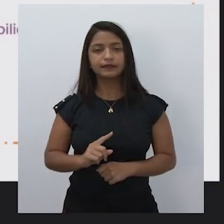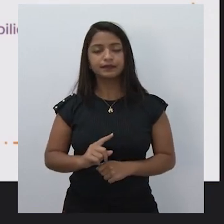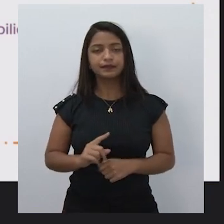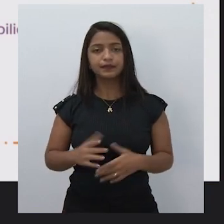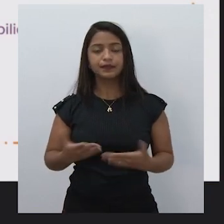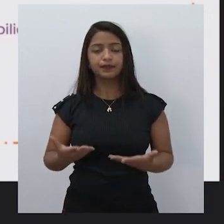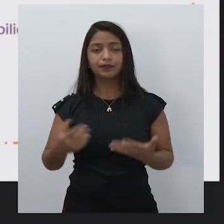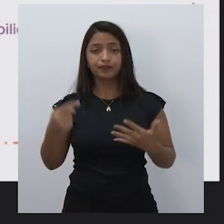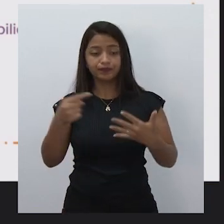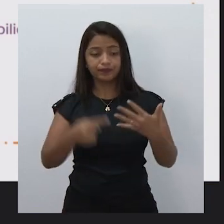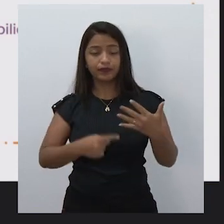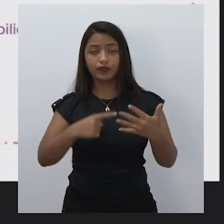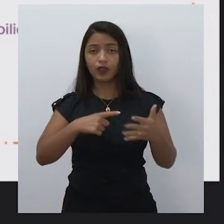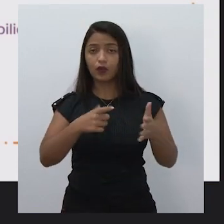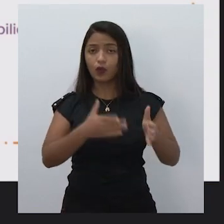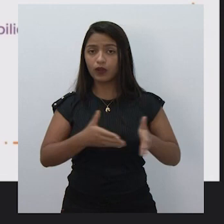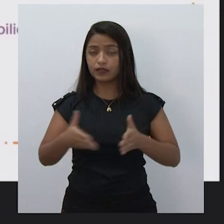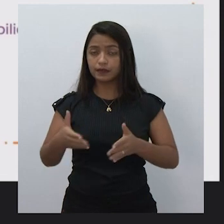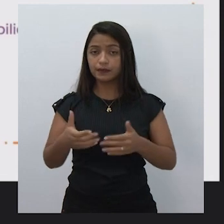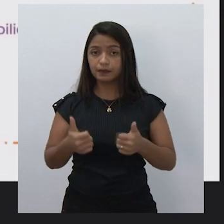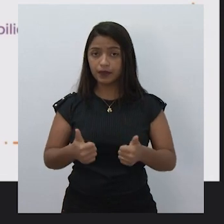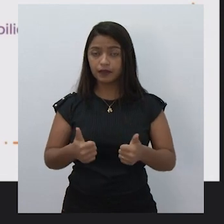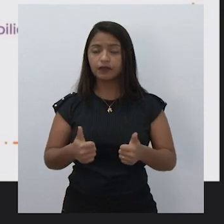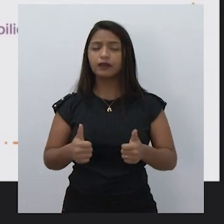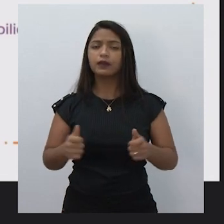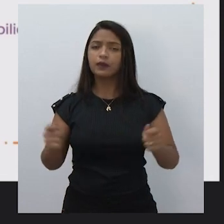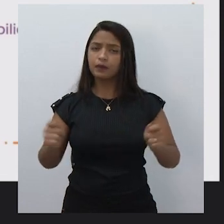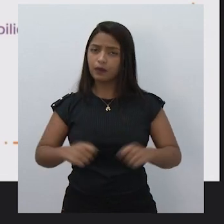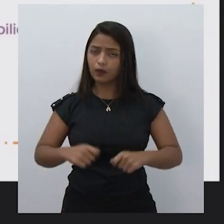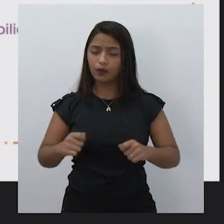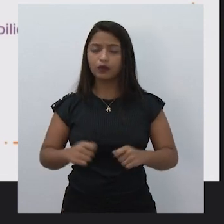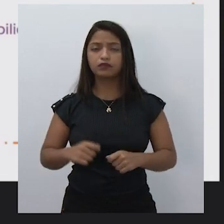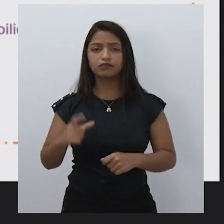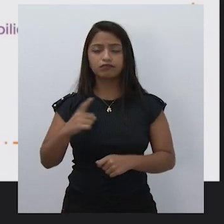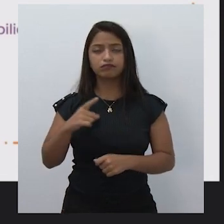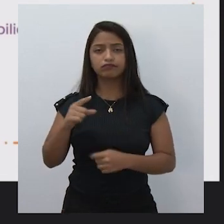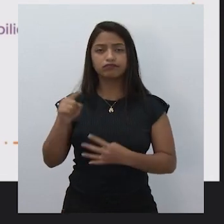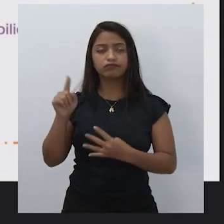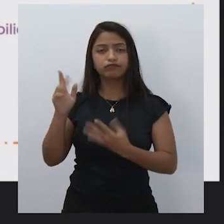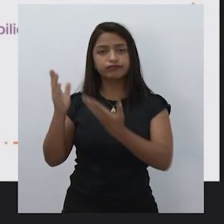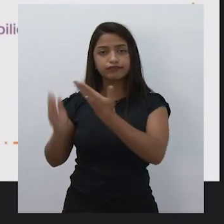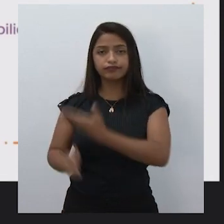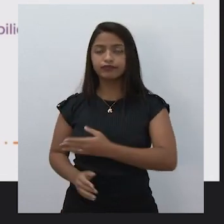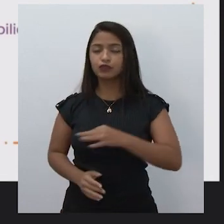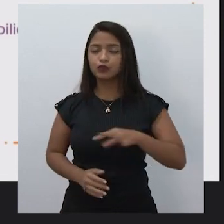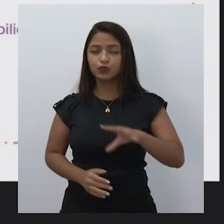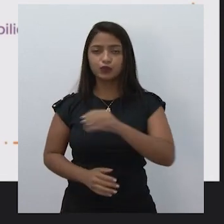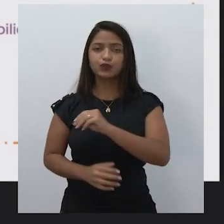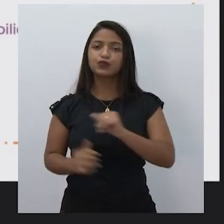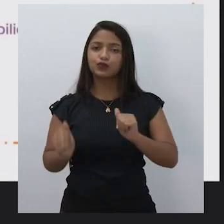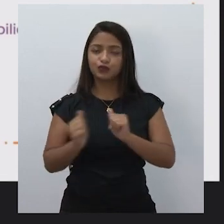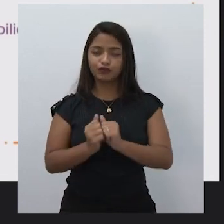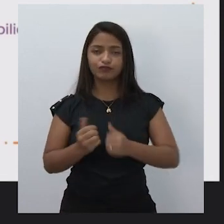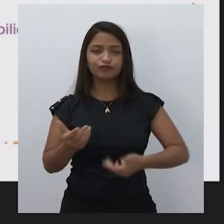itinerário bem organizado, ele pode trazer todos esses aspectos concomitantemente, né?